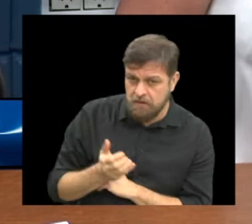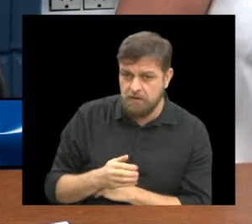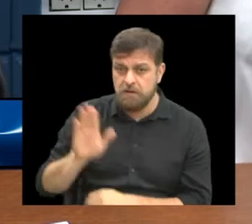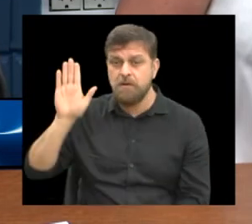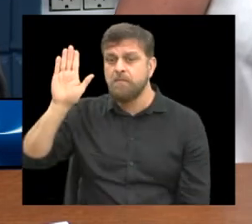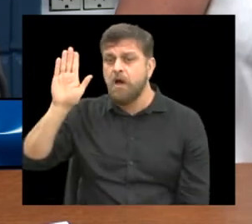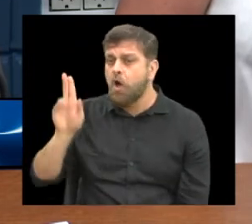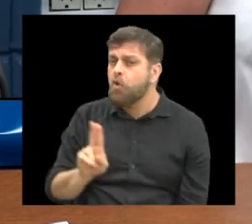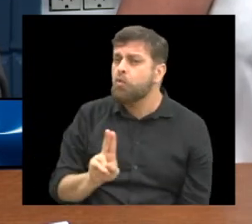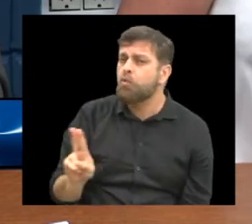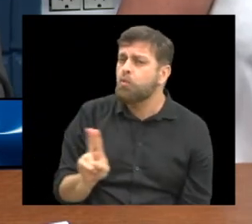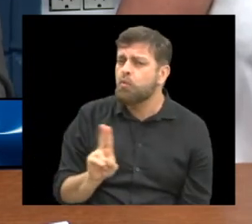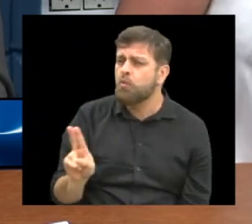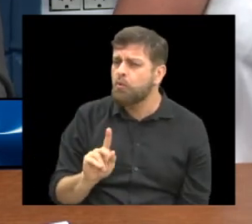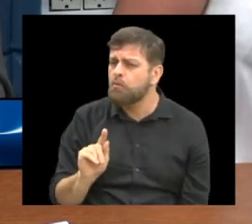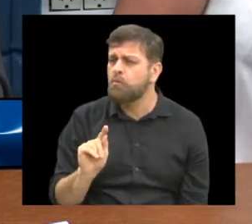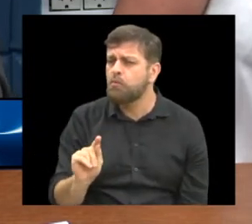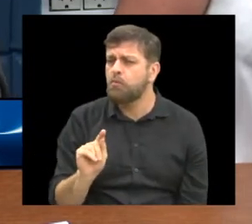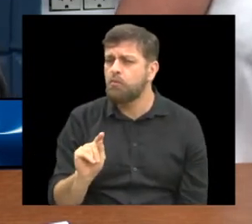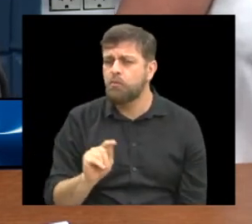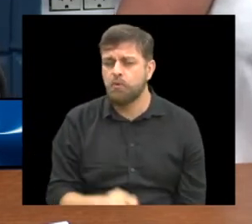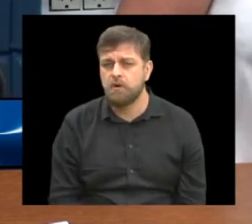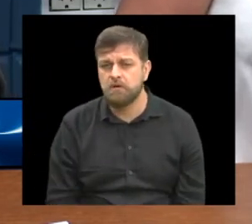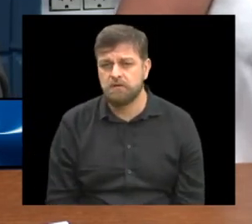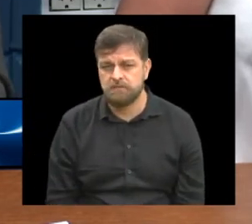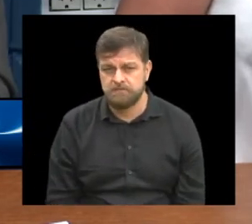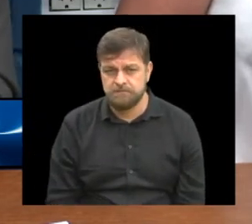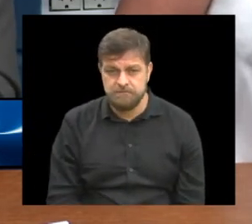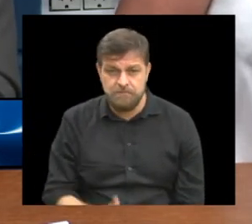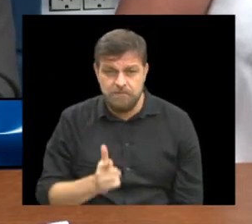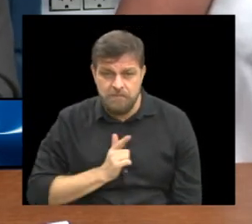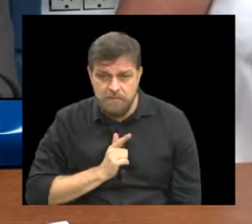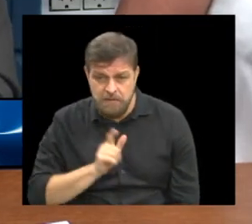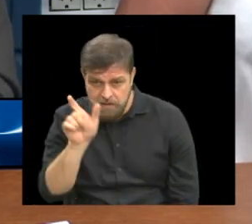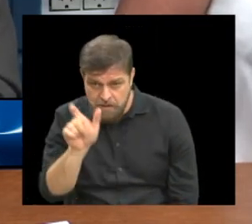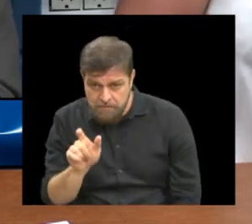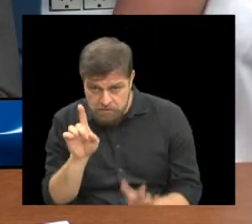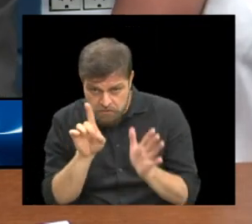que se identificasse. Por favor, tem alguém?